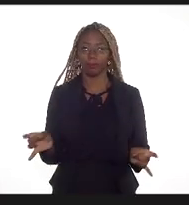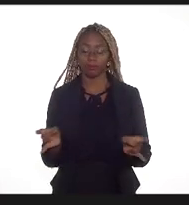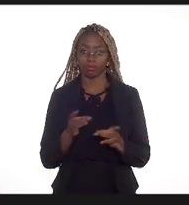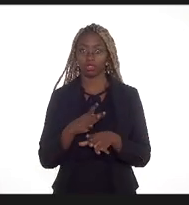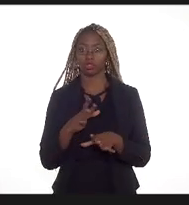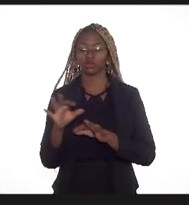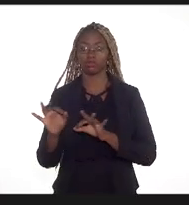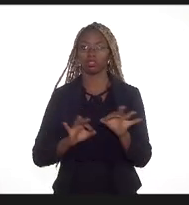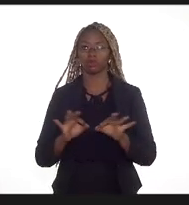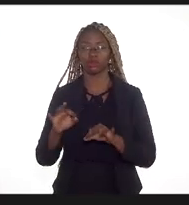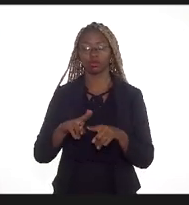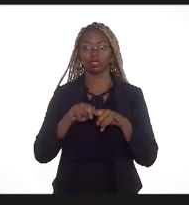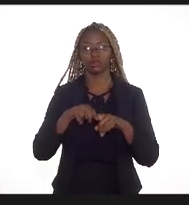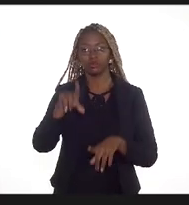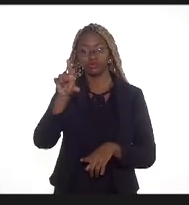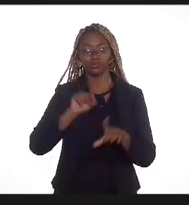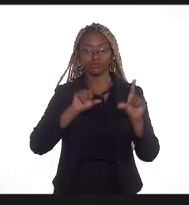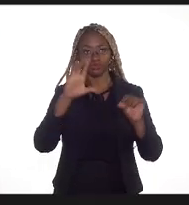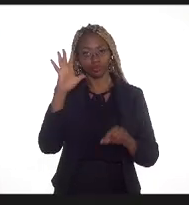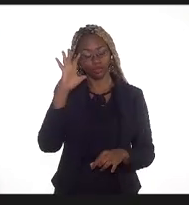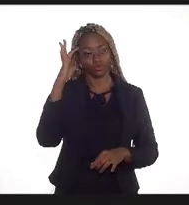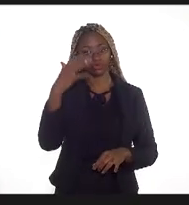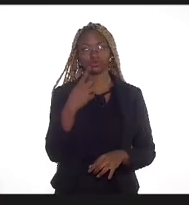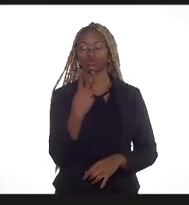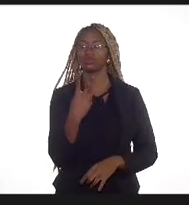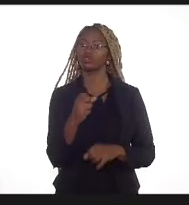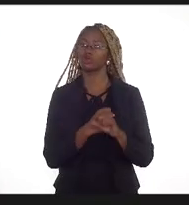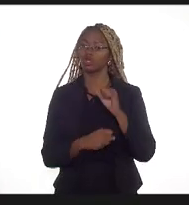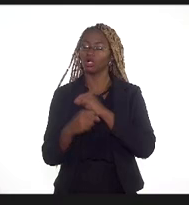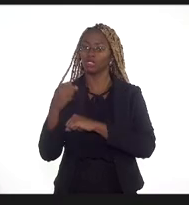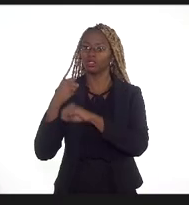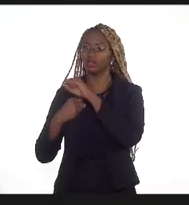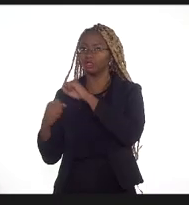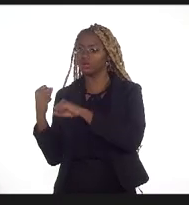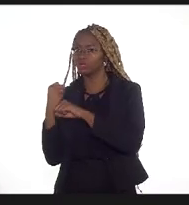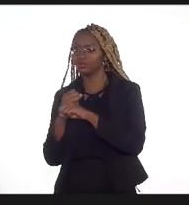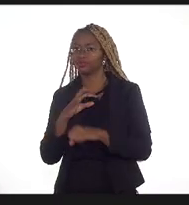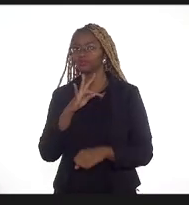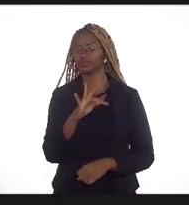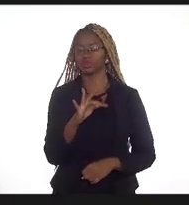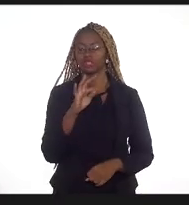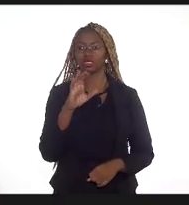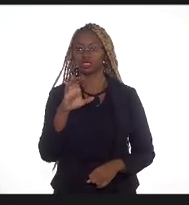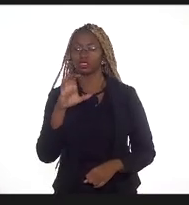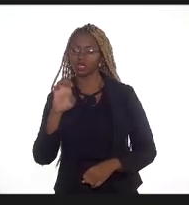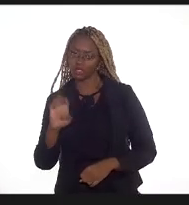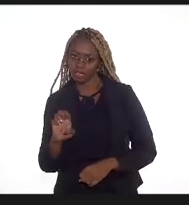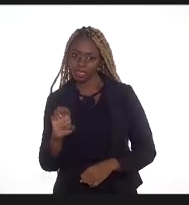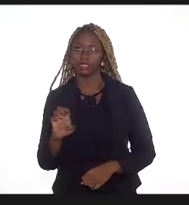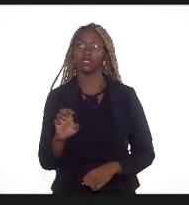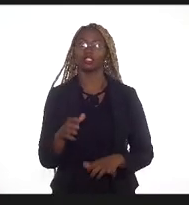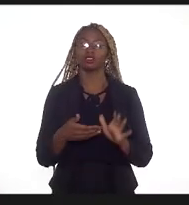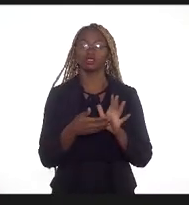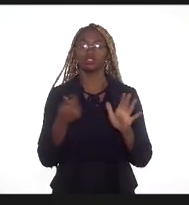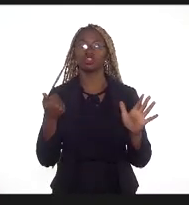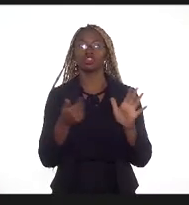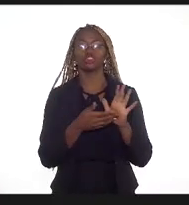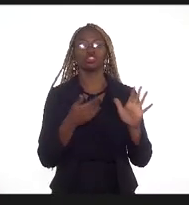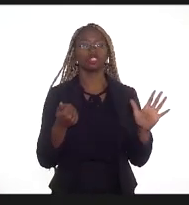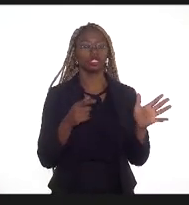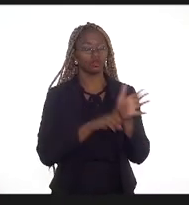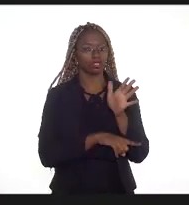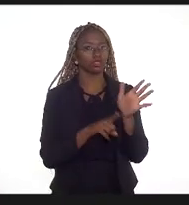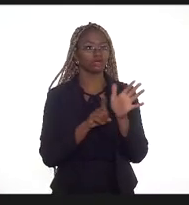por conta da decisão de 2 anos atrás do Tribunal de Contas do Estado, que retirava da